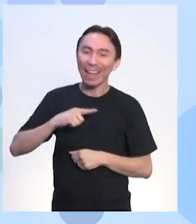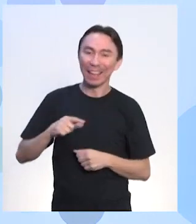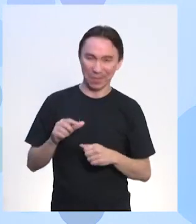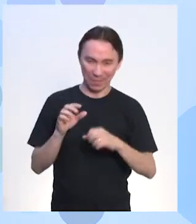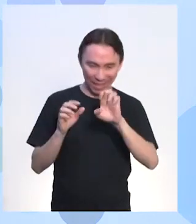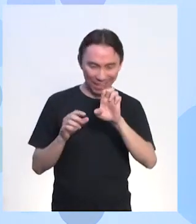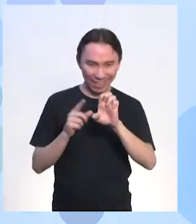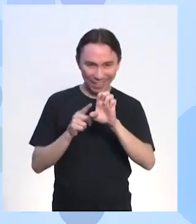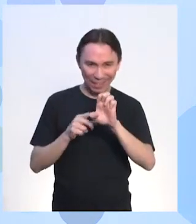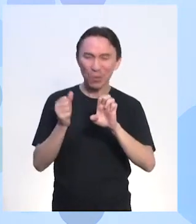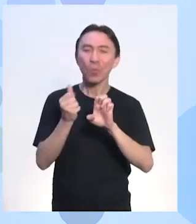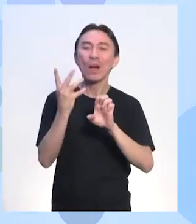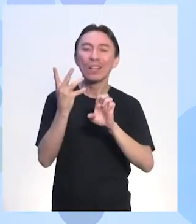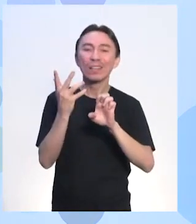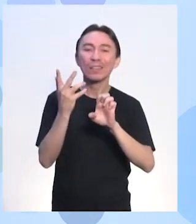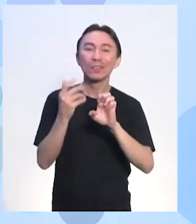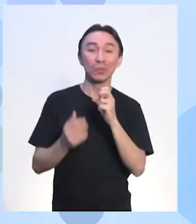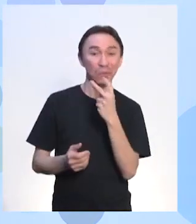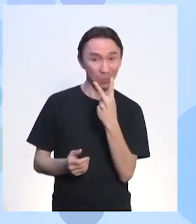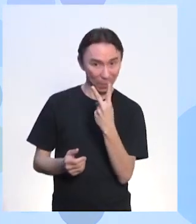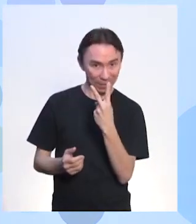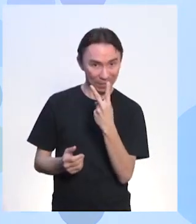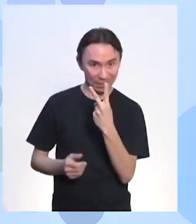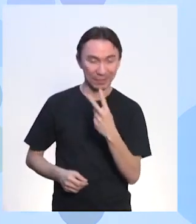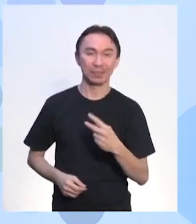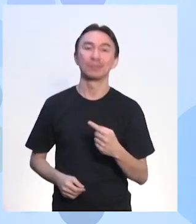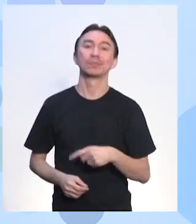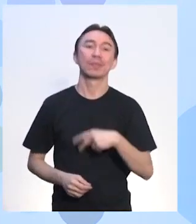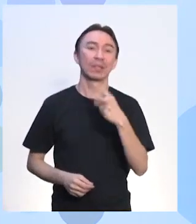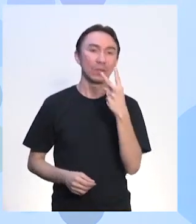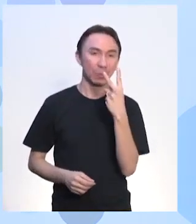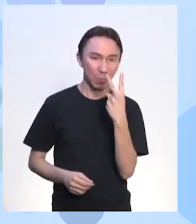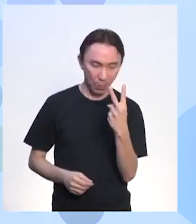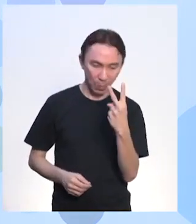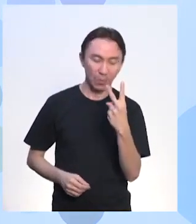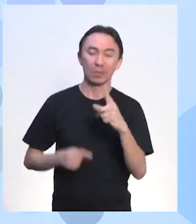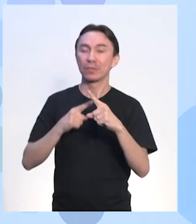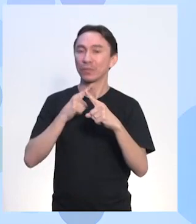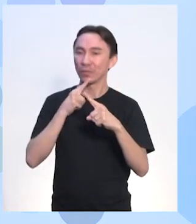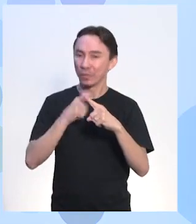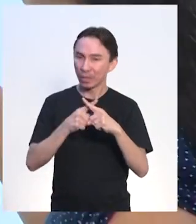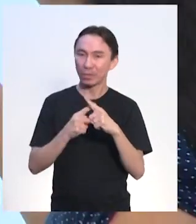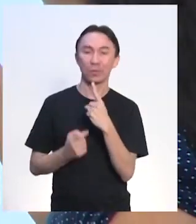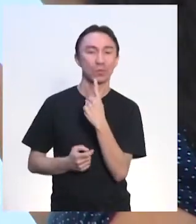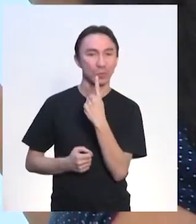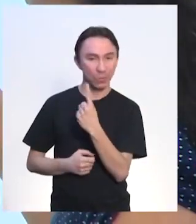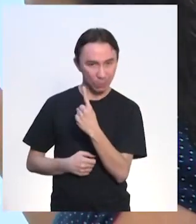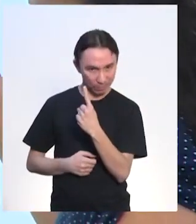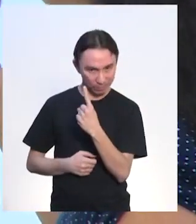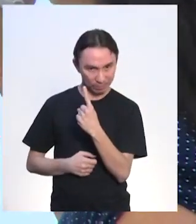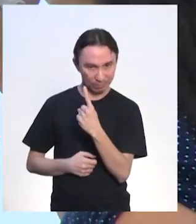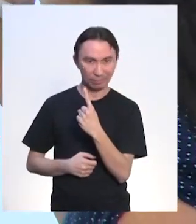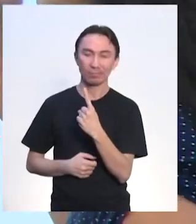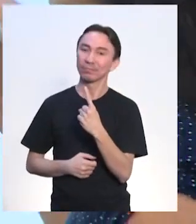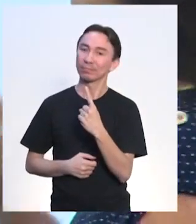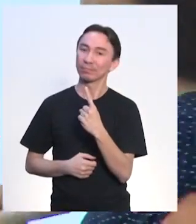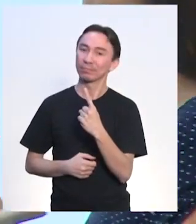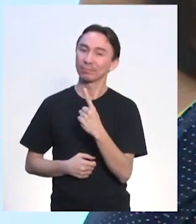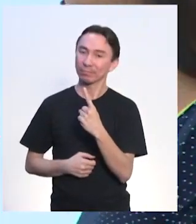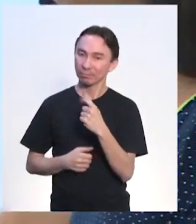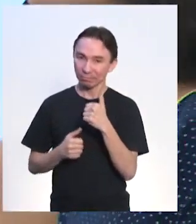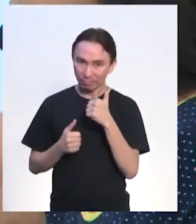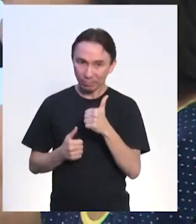E, a quantidade 2, começo a multiplicação pelo 2 e termino no